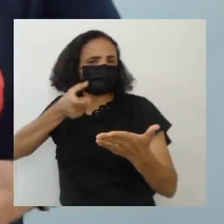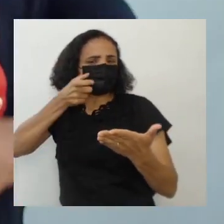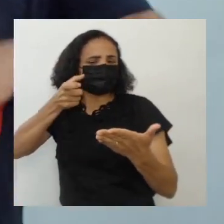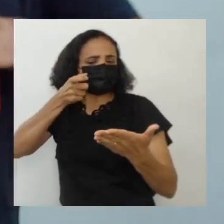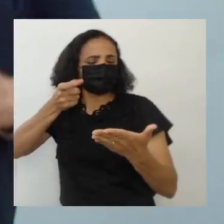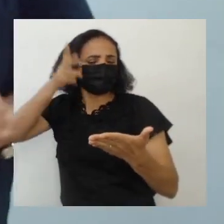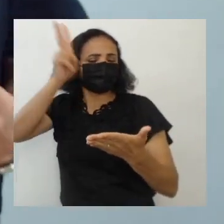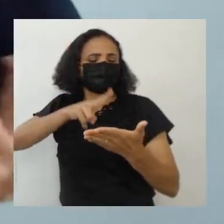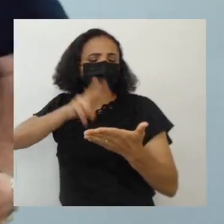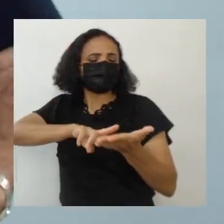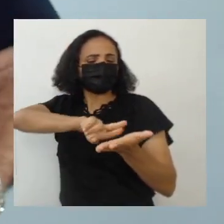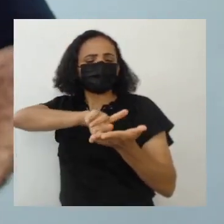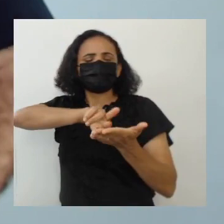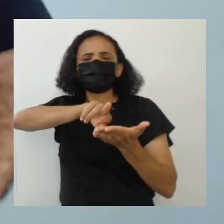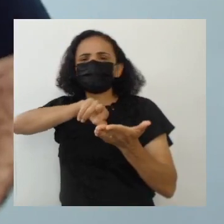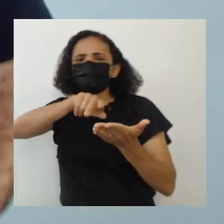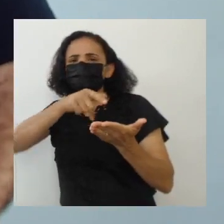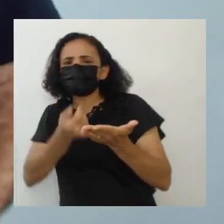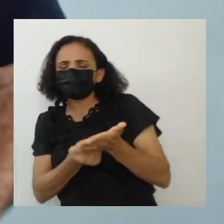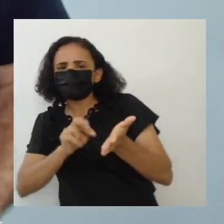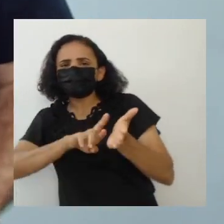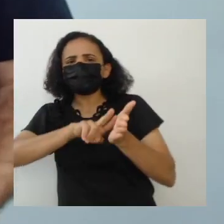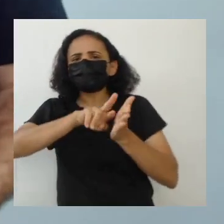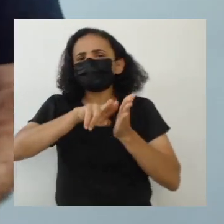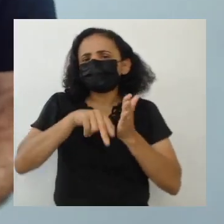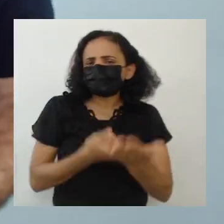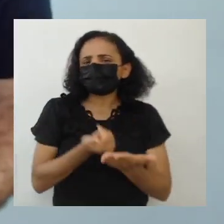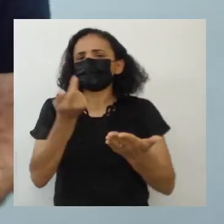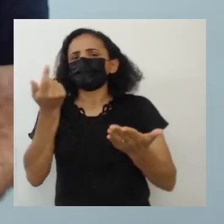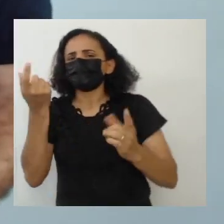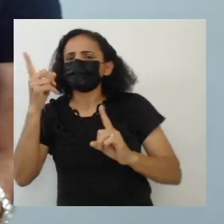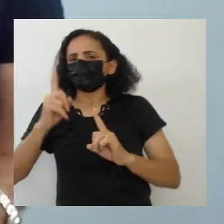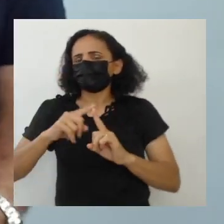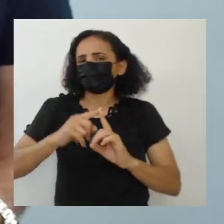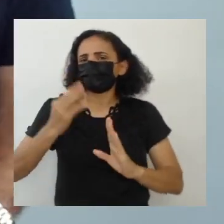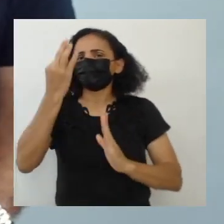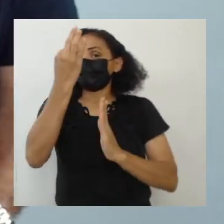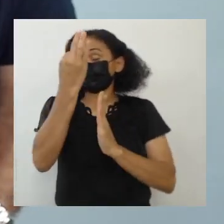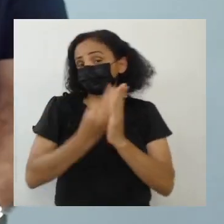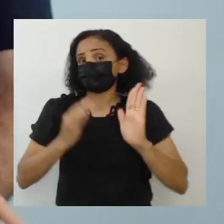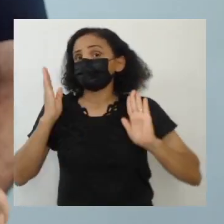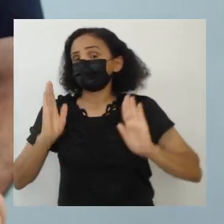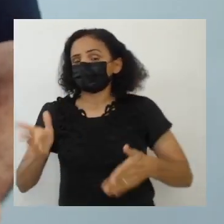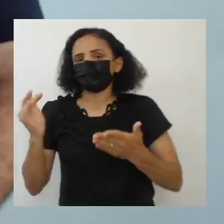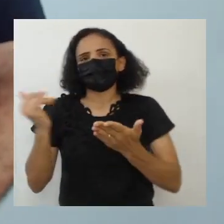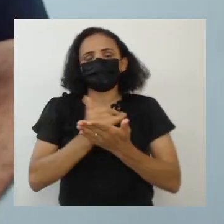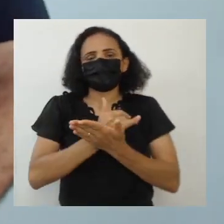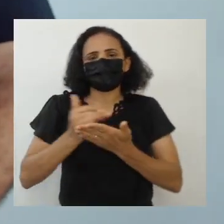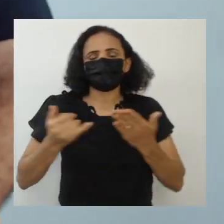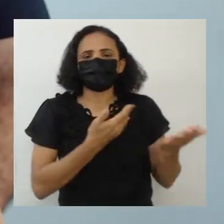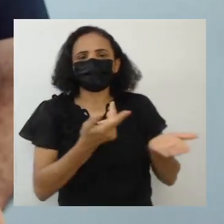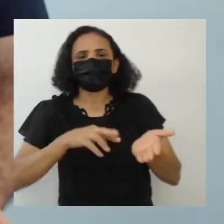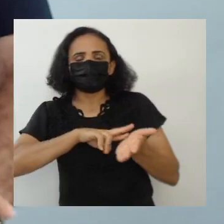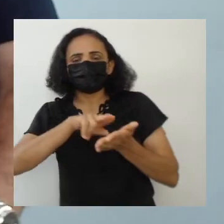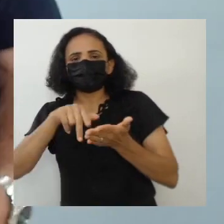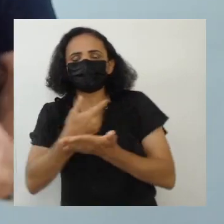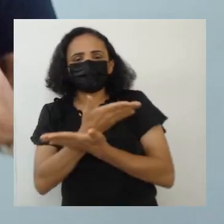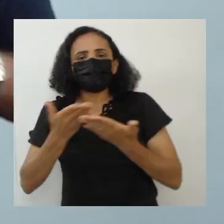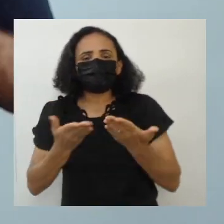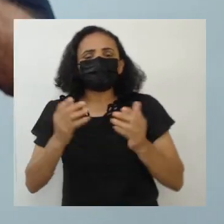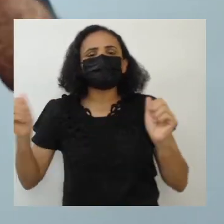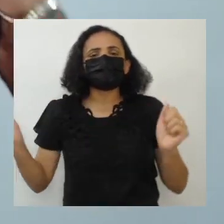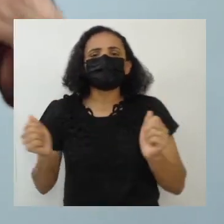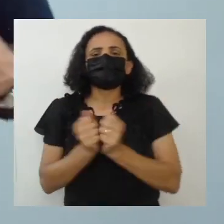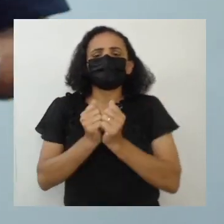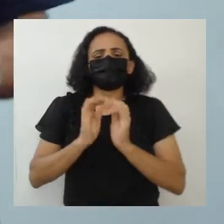uma diversidade de gêneros, tá certo? E a gente começa já agora por um gênero que está